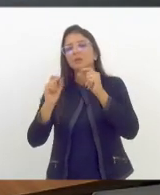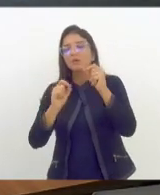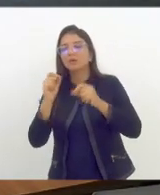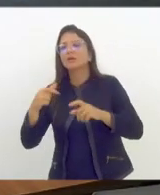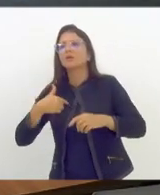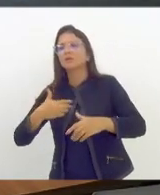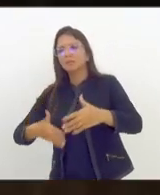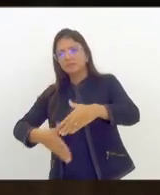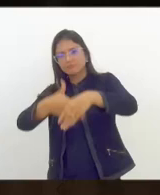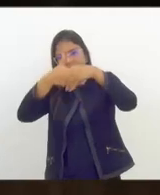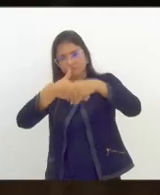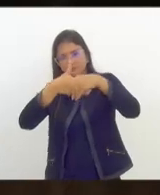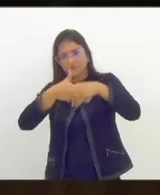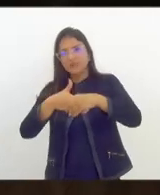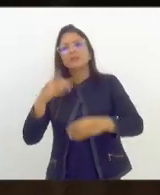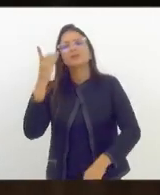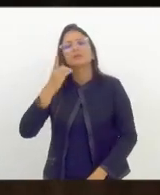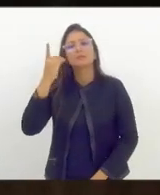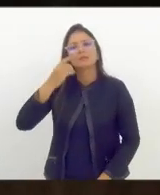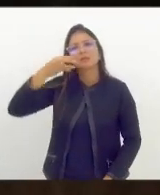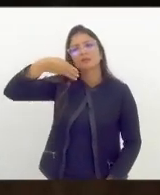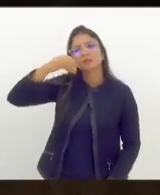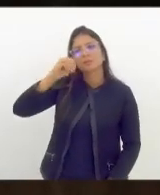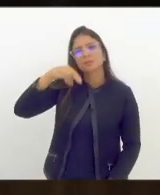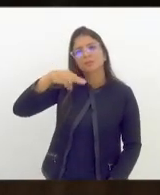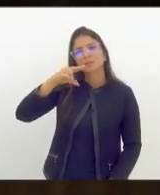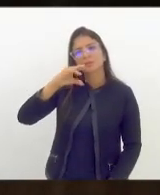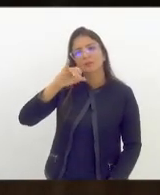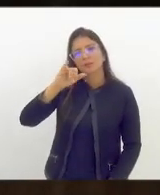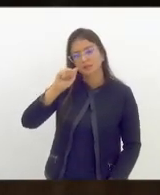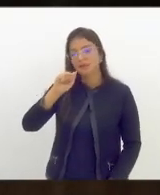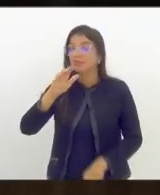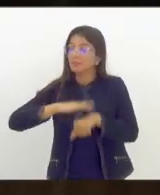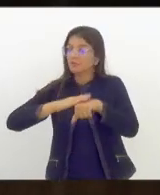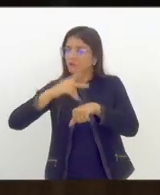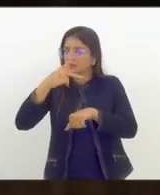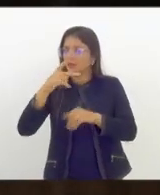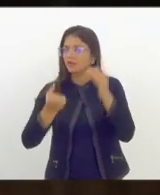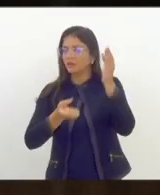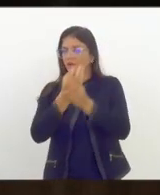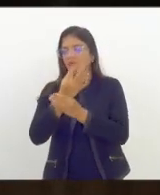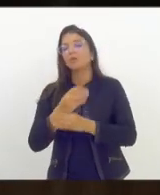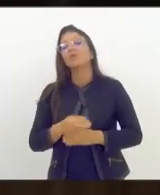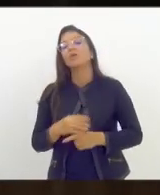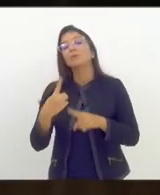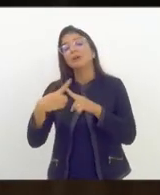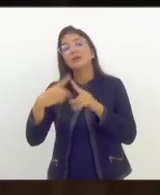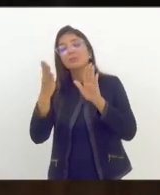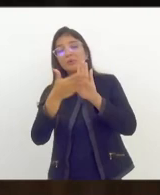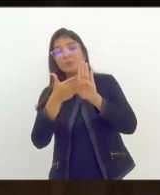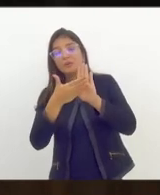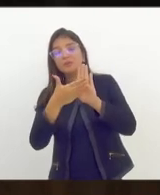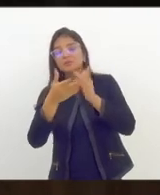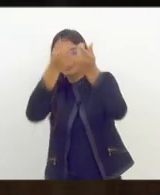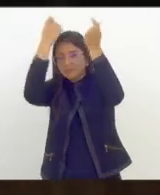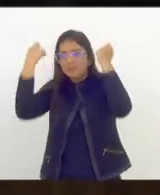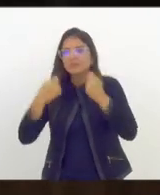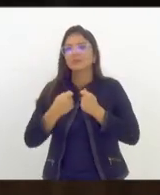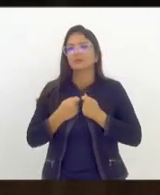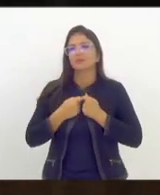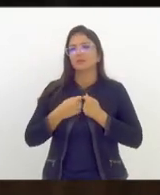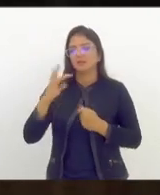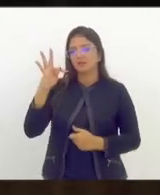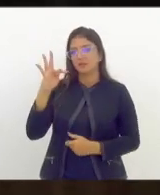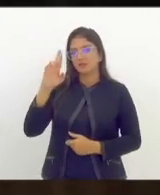saudando a deputada Mônica Francisco, autora desta proposição, que apresenta esta proposta de medalha Tiradentes, ao